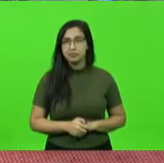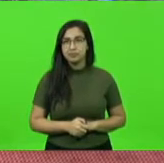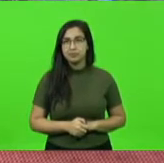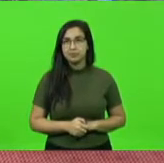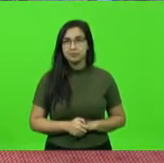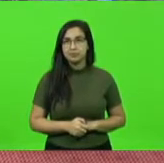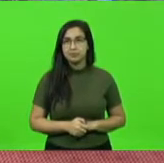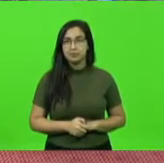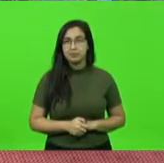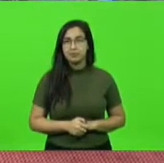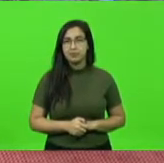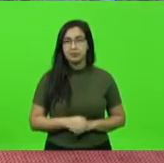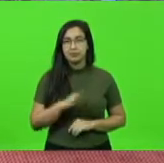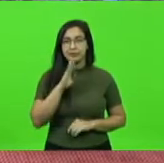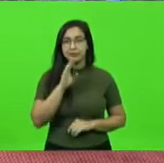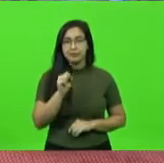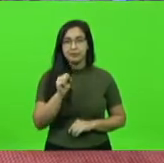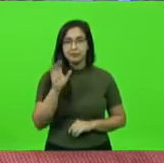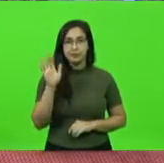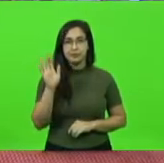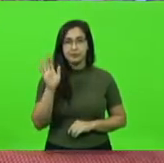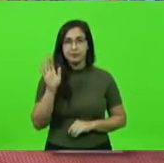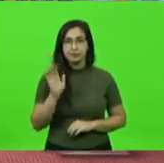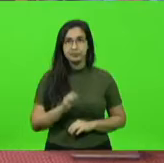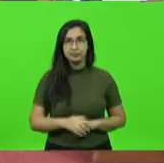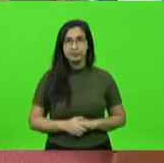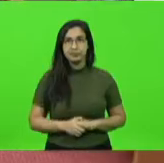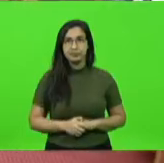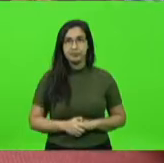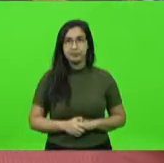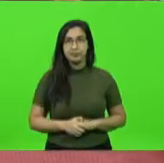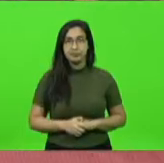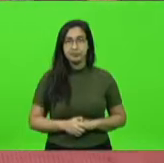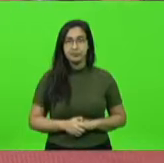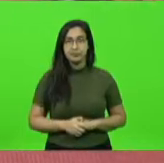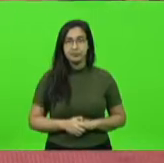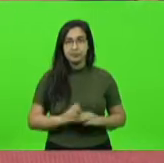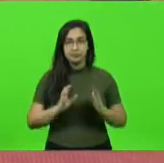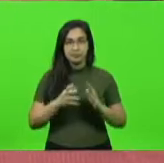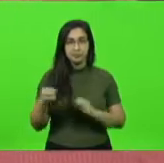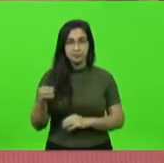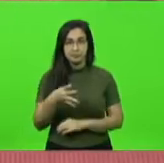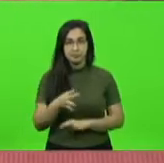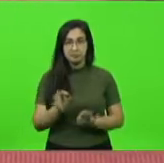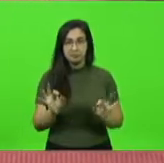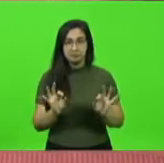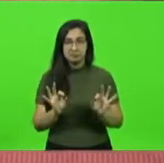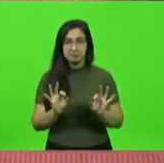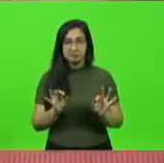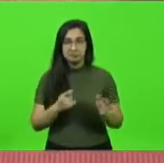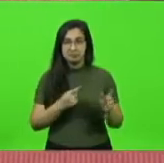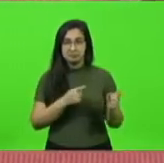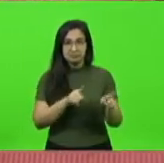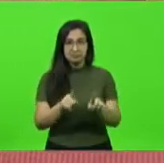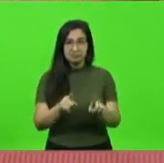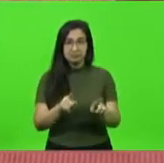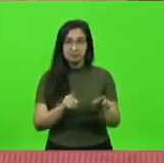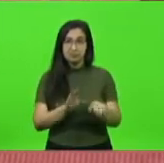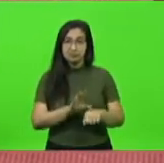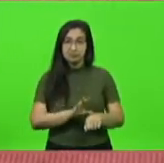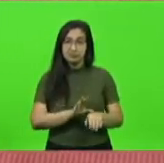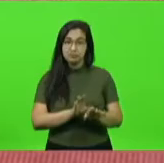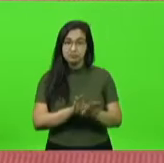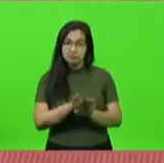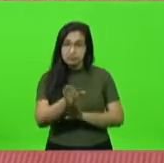Quem? Bruno, deputado Bruno. Não temos, o novo não tem nenhuma resistência. Nós, eu apenas gostaria que nos fosse